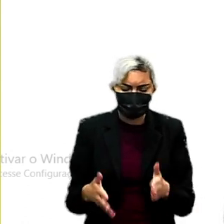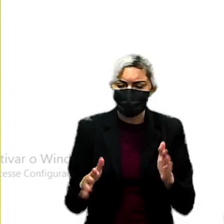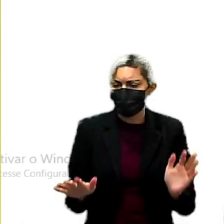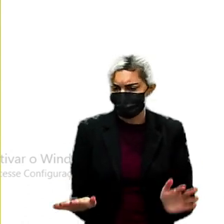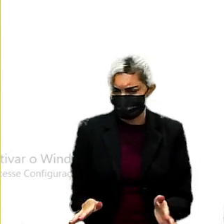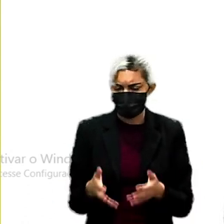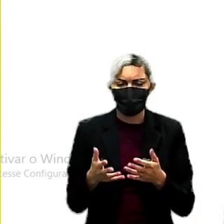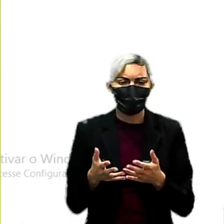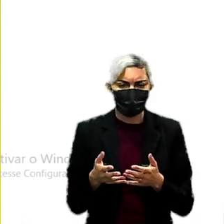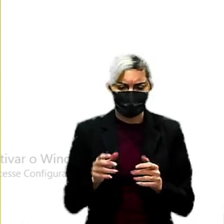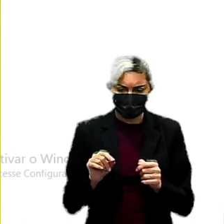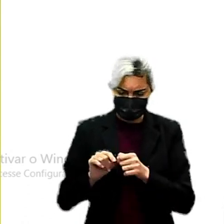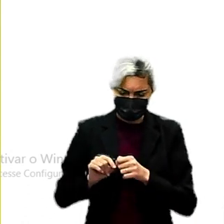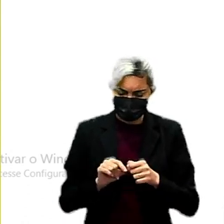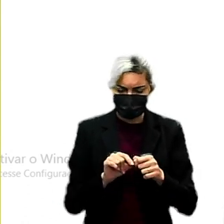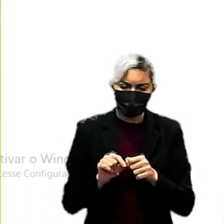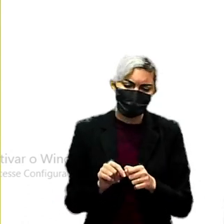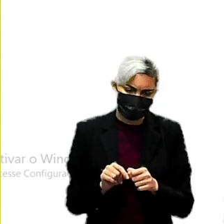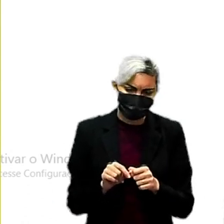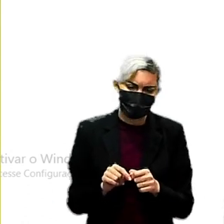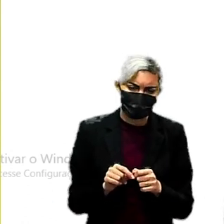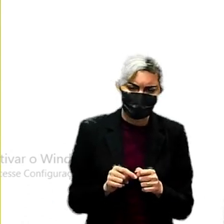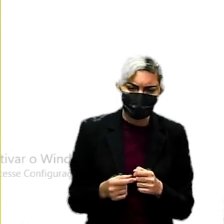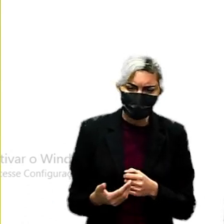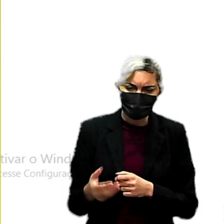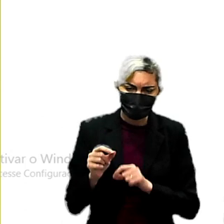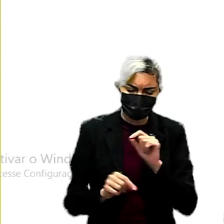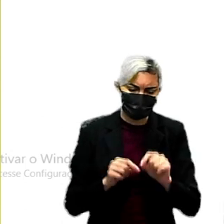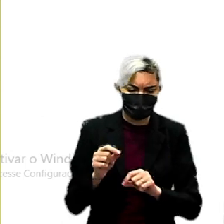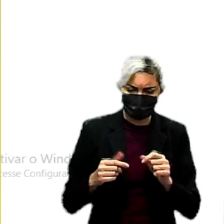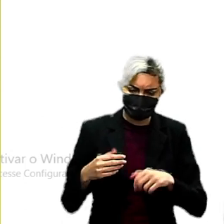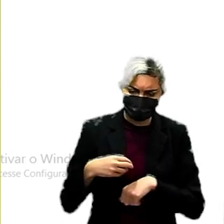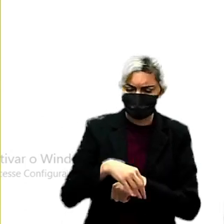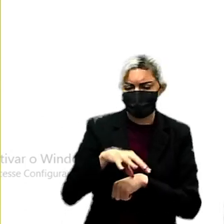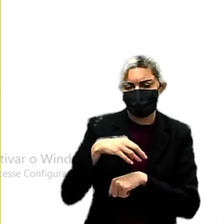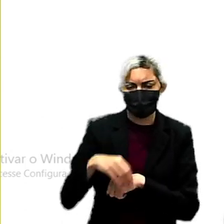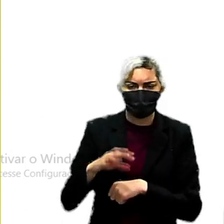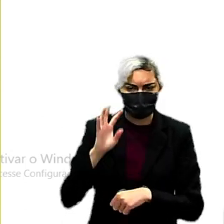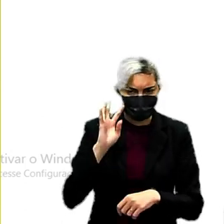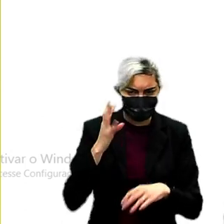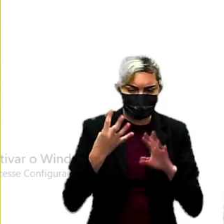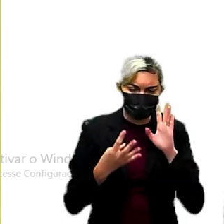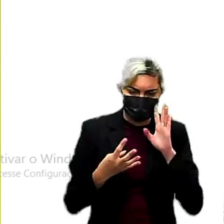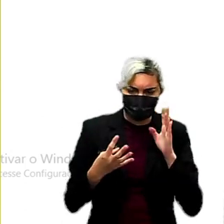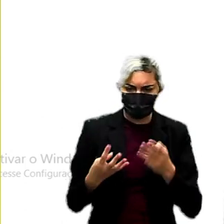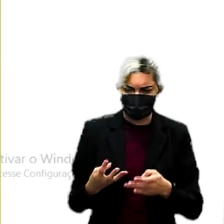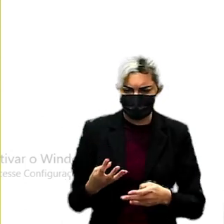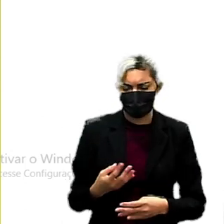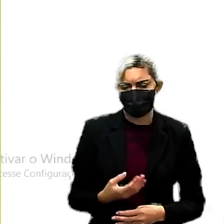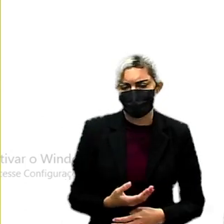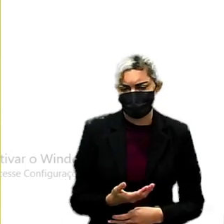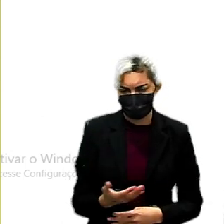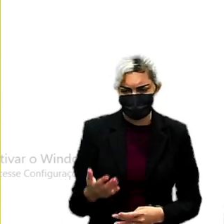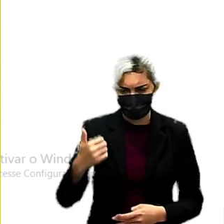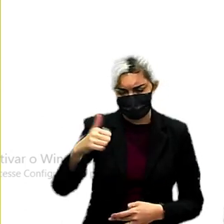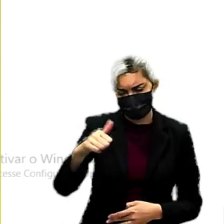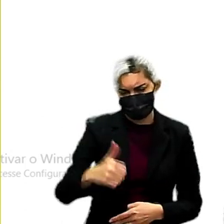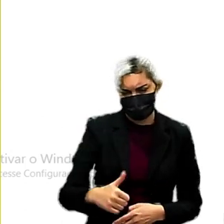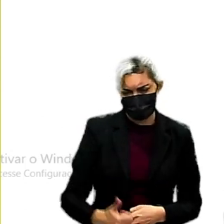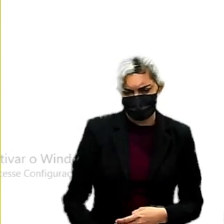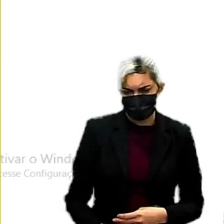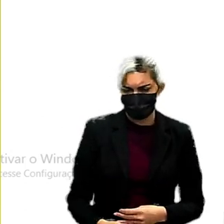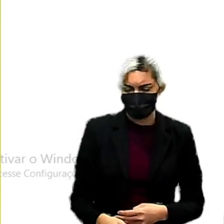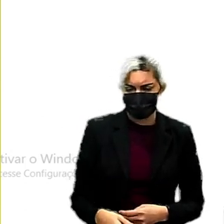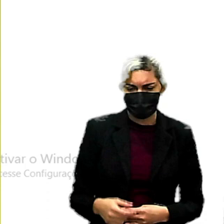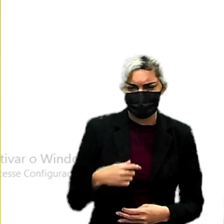favoráveis, né, à produção de questões que vão trazer as soluções melhores. Avaliar, né,